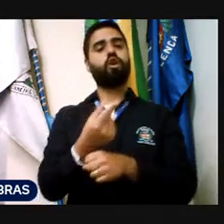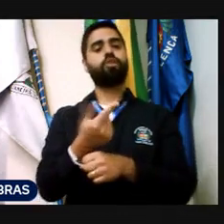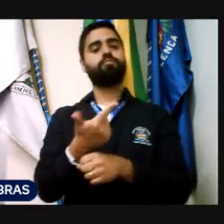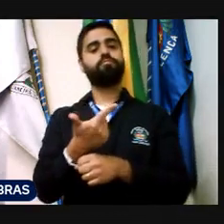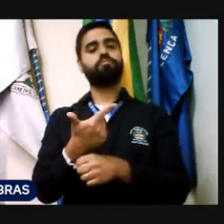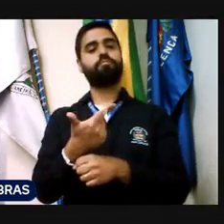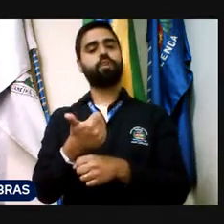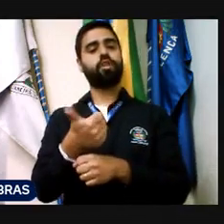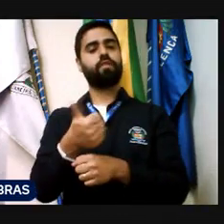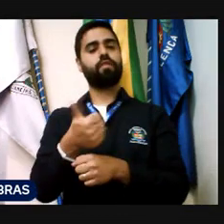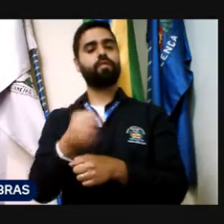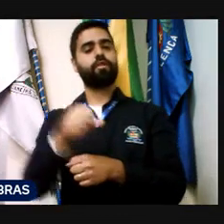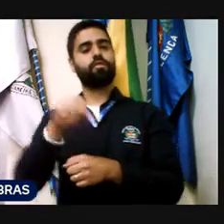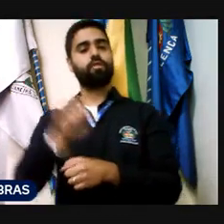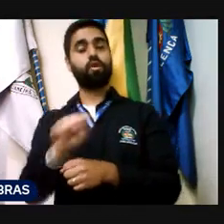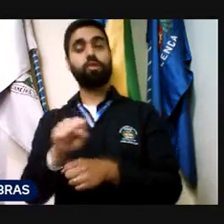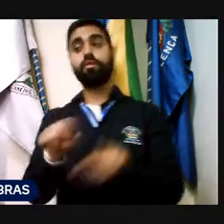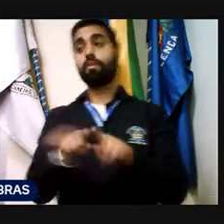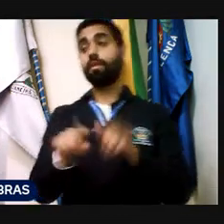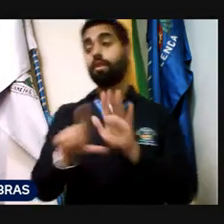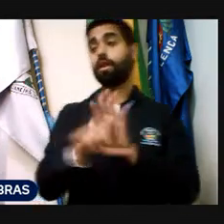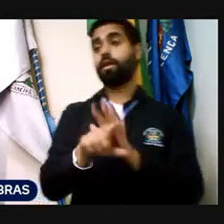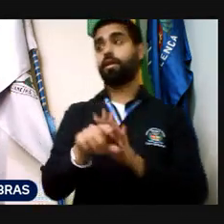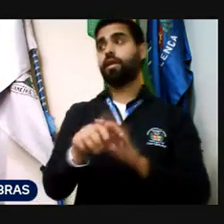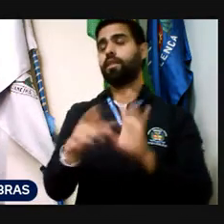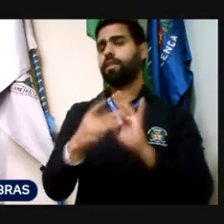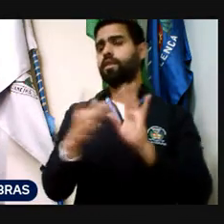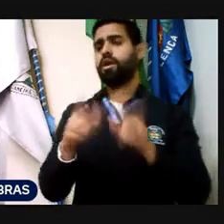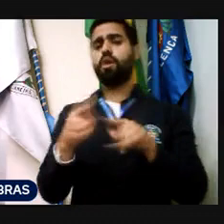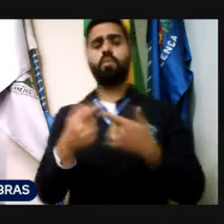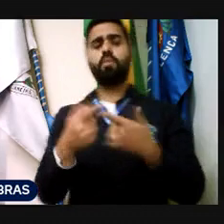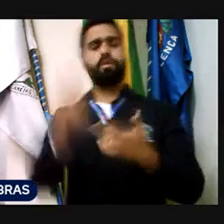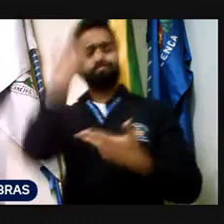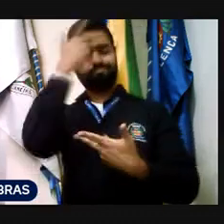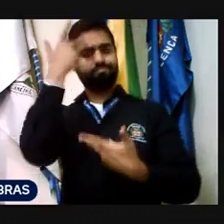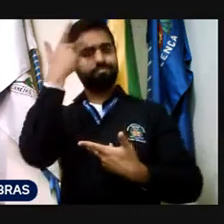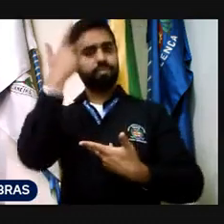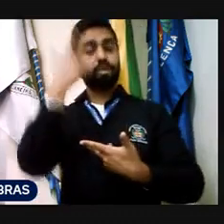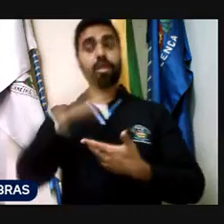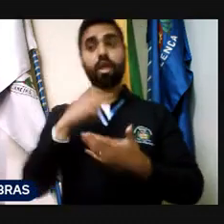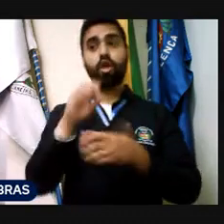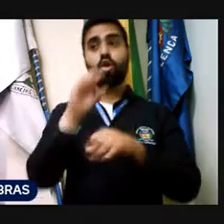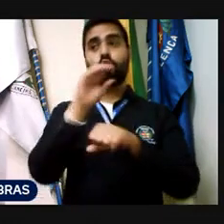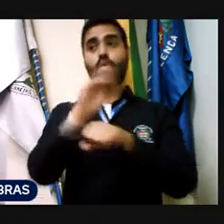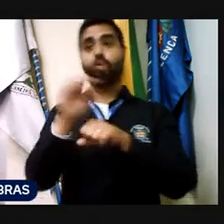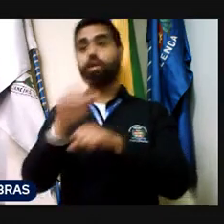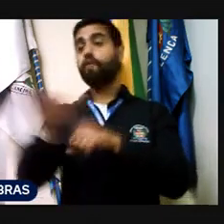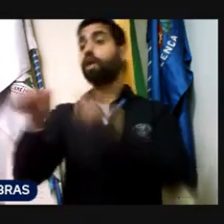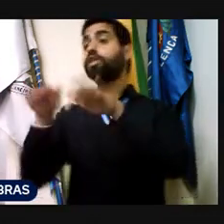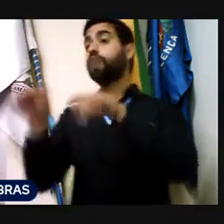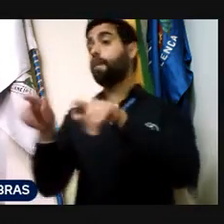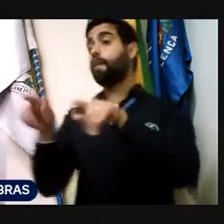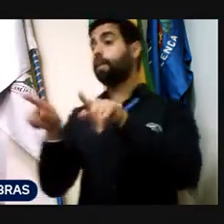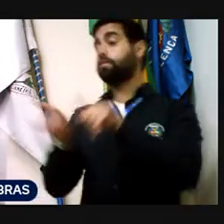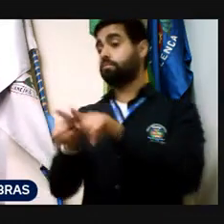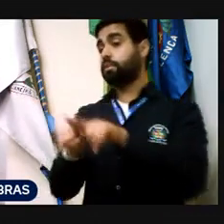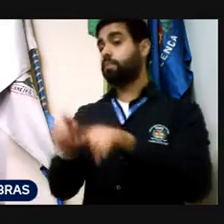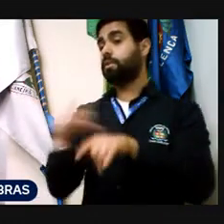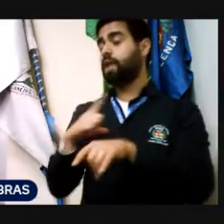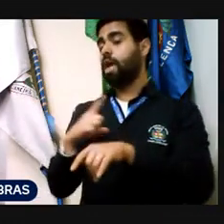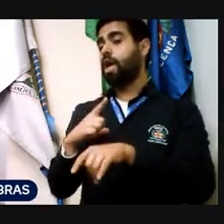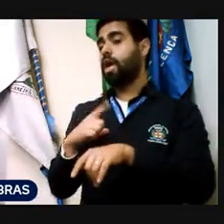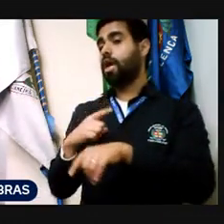grande injustiça na linha da isonomia, uma vez que os servidores estatutários ou concursados, ao serem convocados para serem revestidos em seus